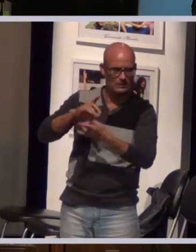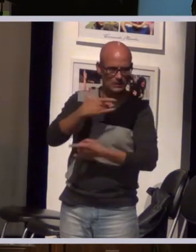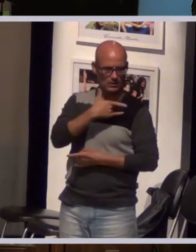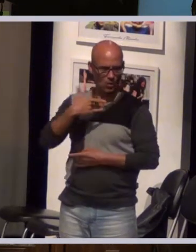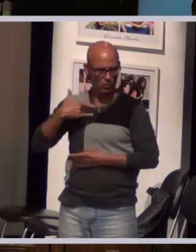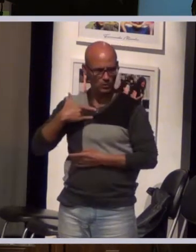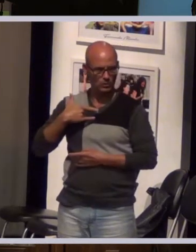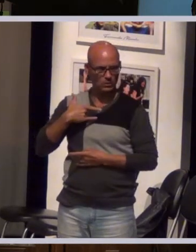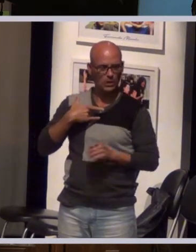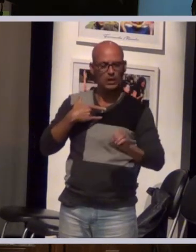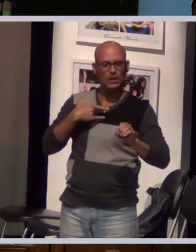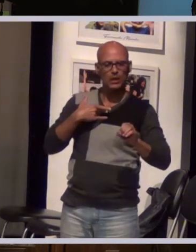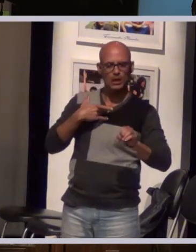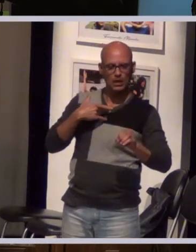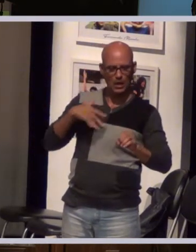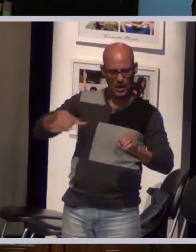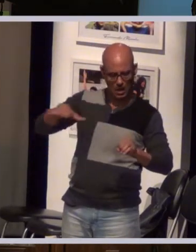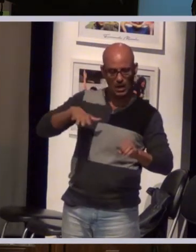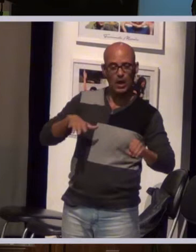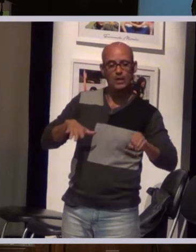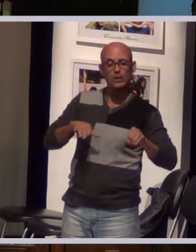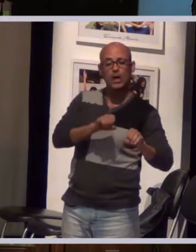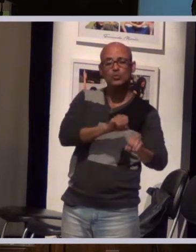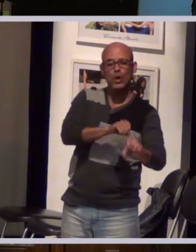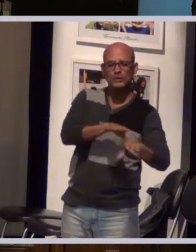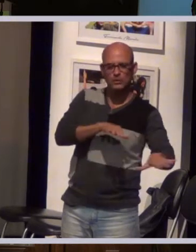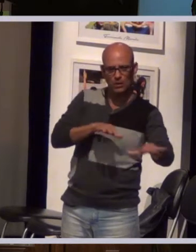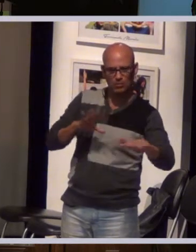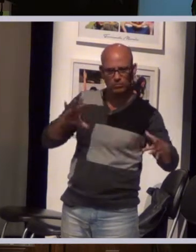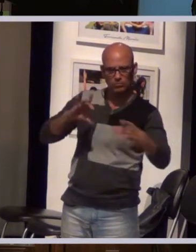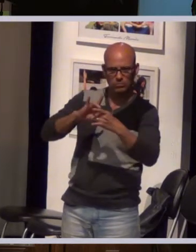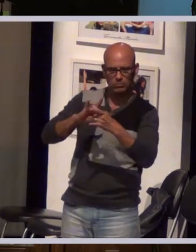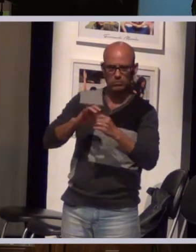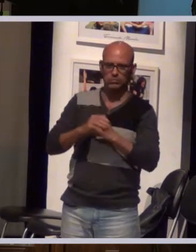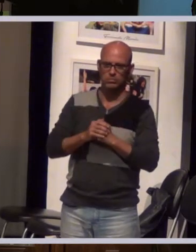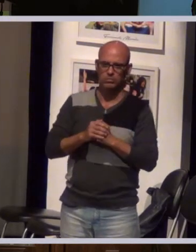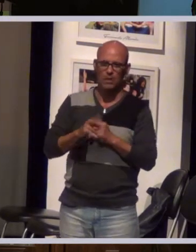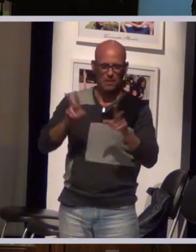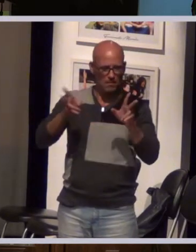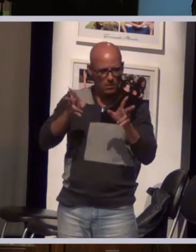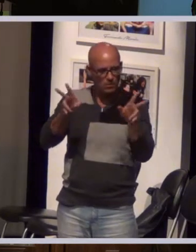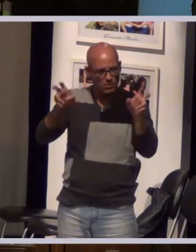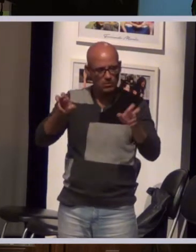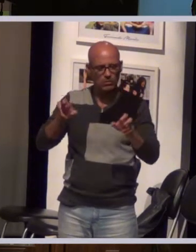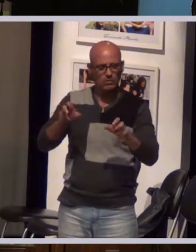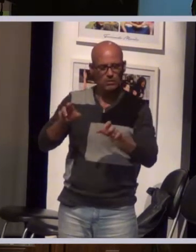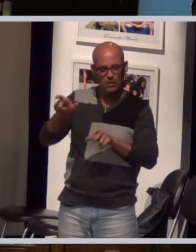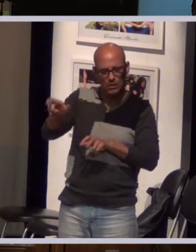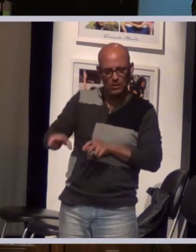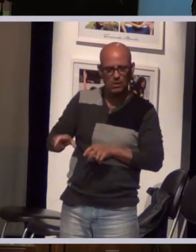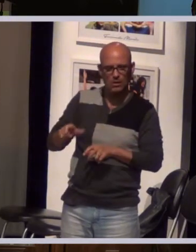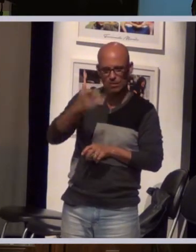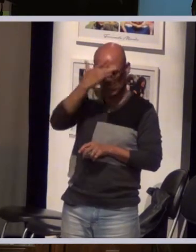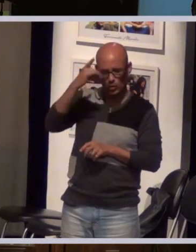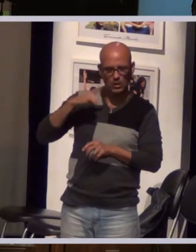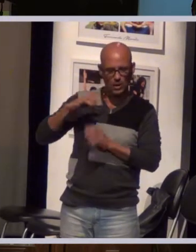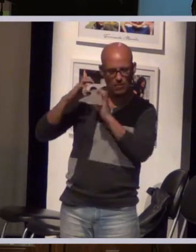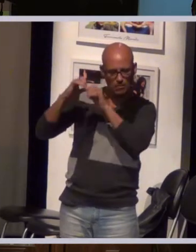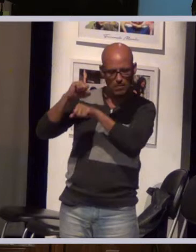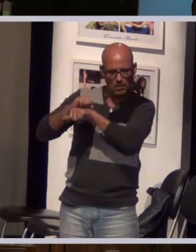educação. Ainda na parte que trata dos cuidados com a saúde do adolescente com paralisia